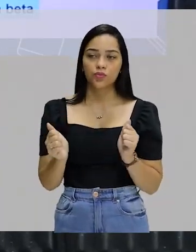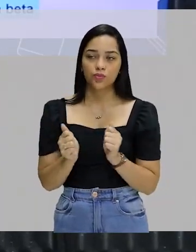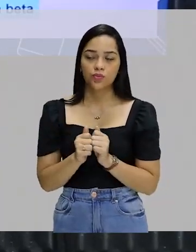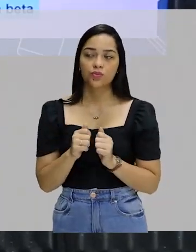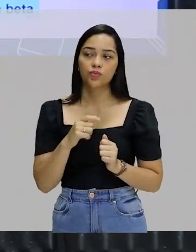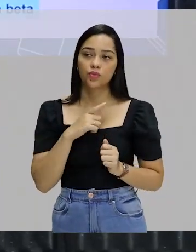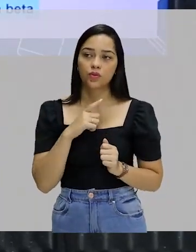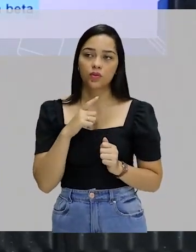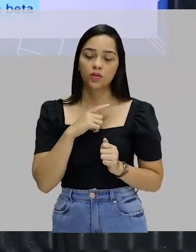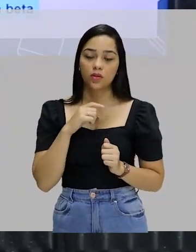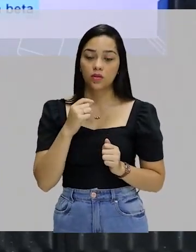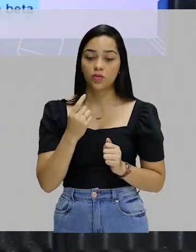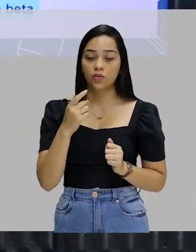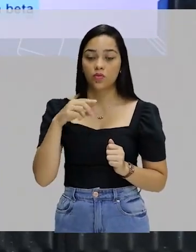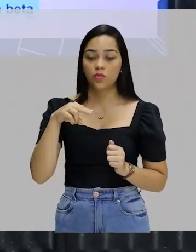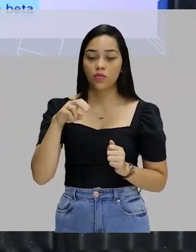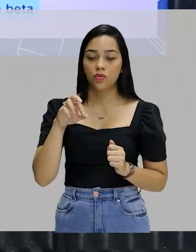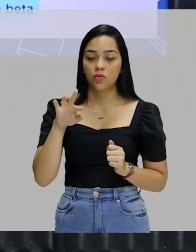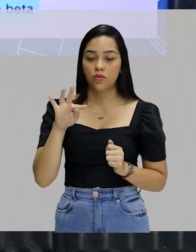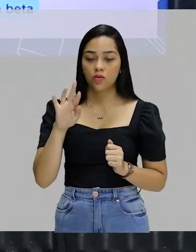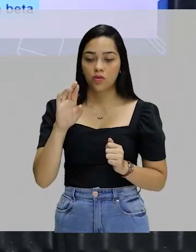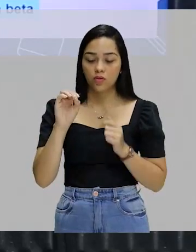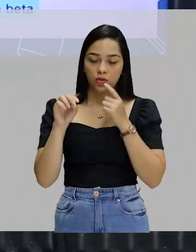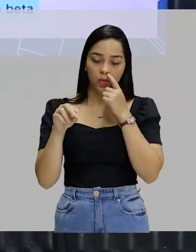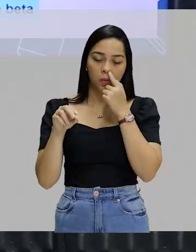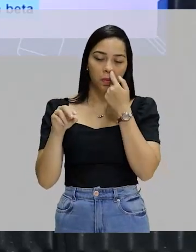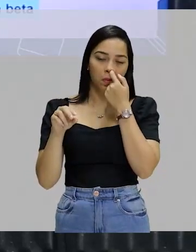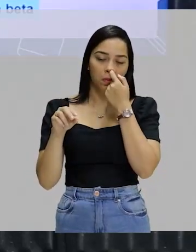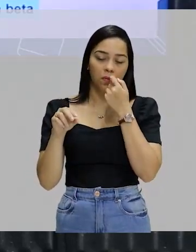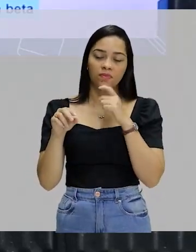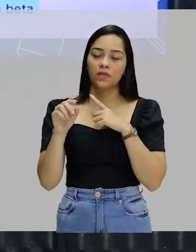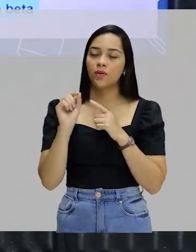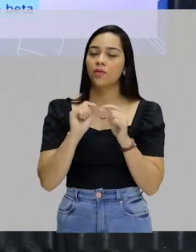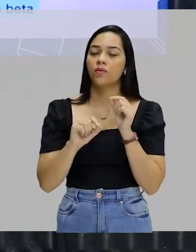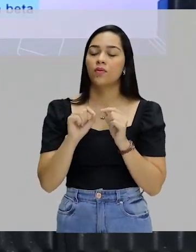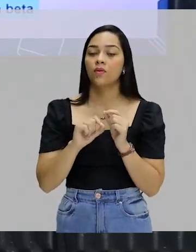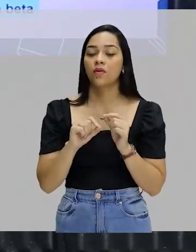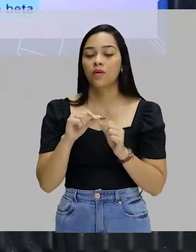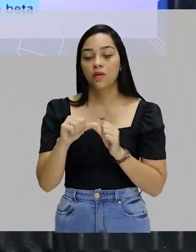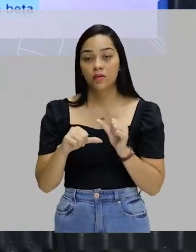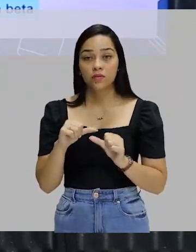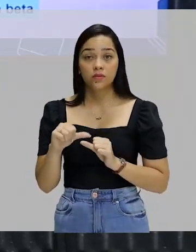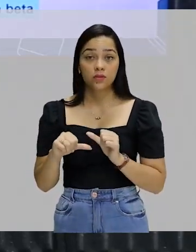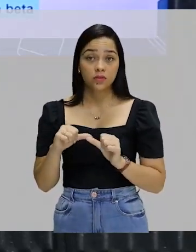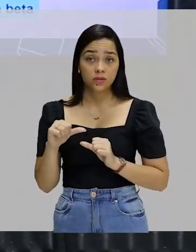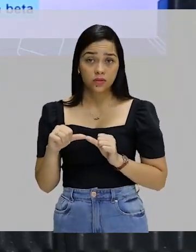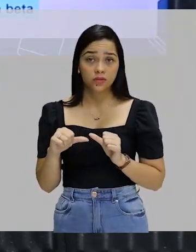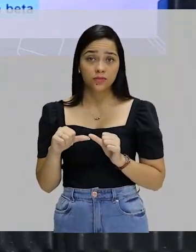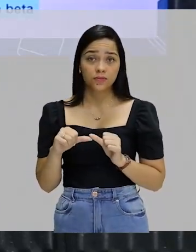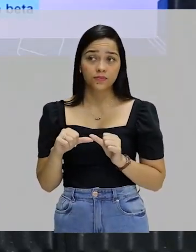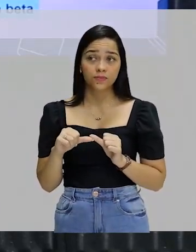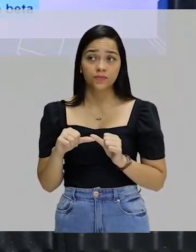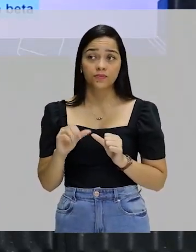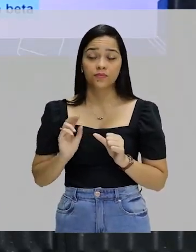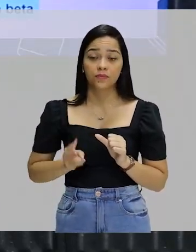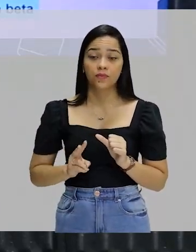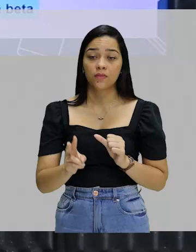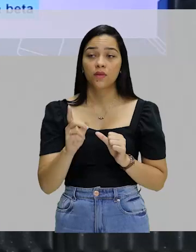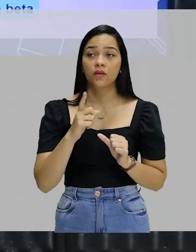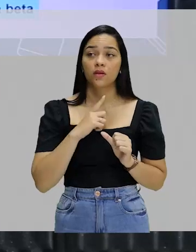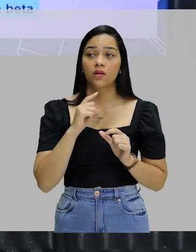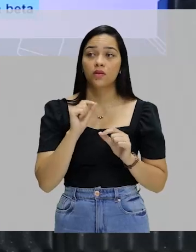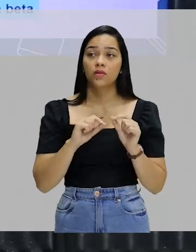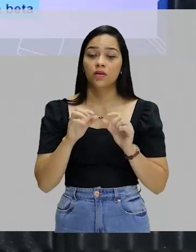também de um nêutron. Turminha, sempre que houver essa transmutação, sempre haverá